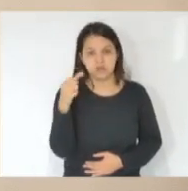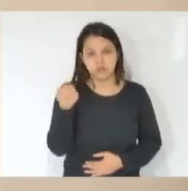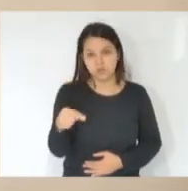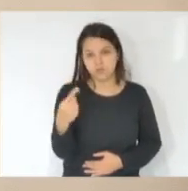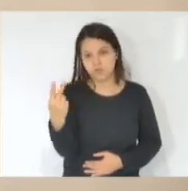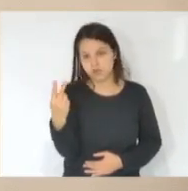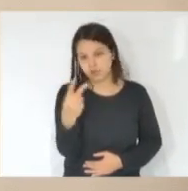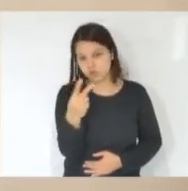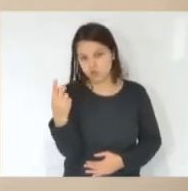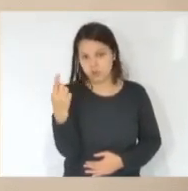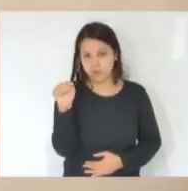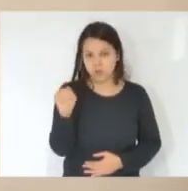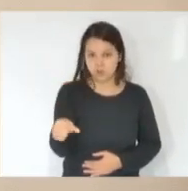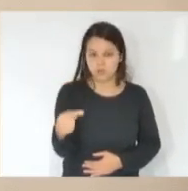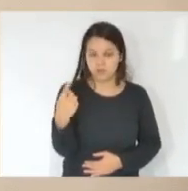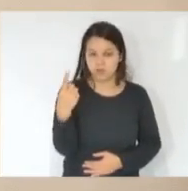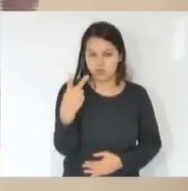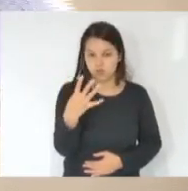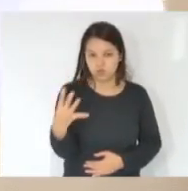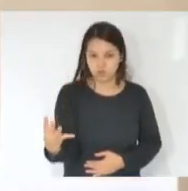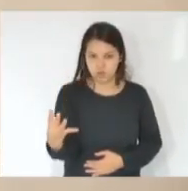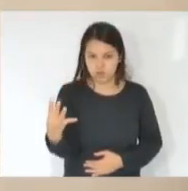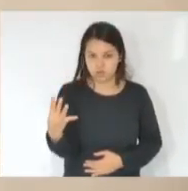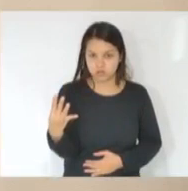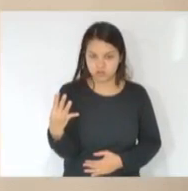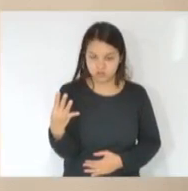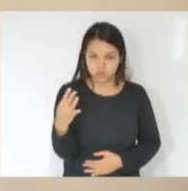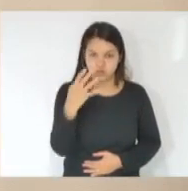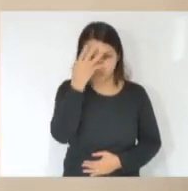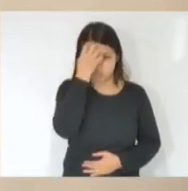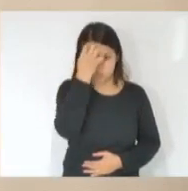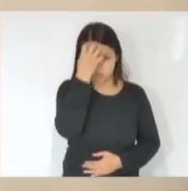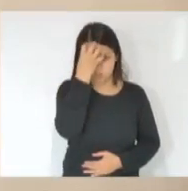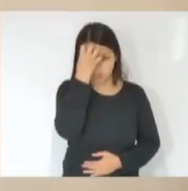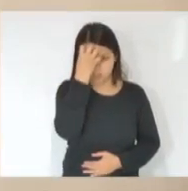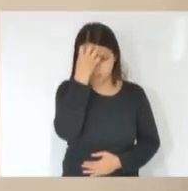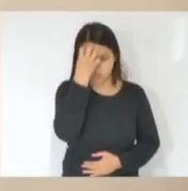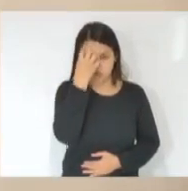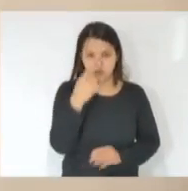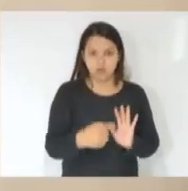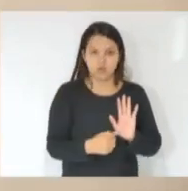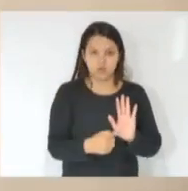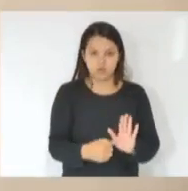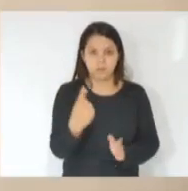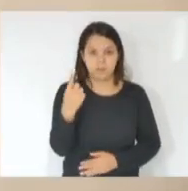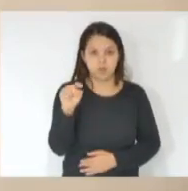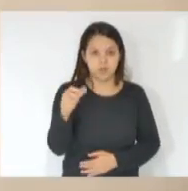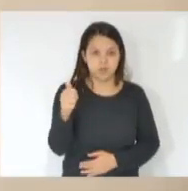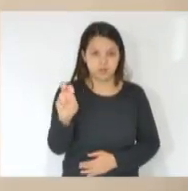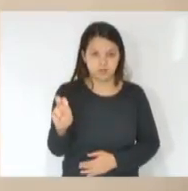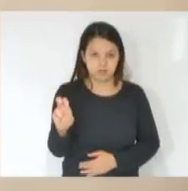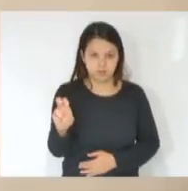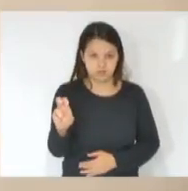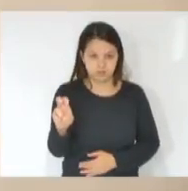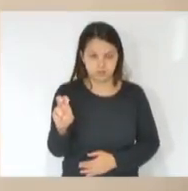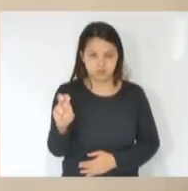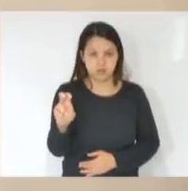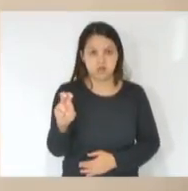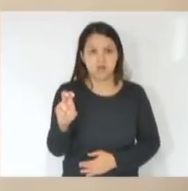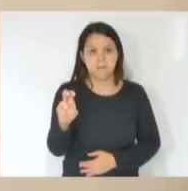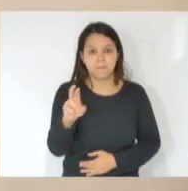1022 a 1024, deputado Ismael dos Santos. Indicação 1015, autor, deputado Jair